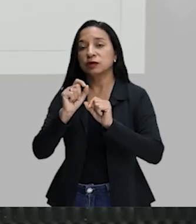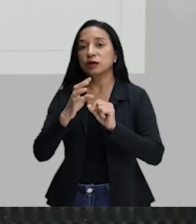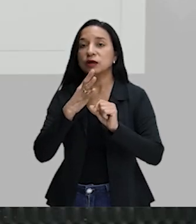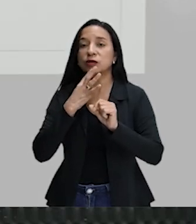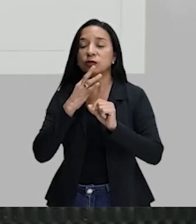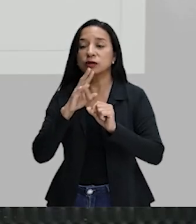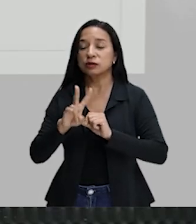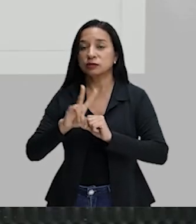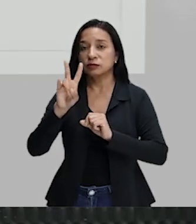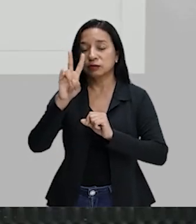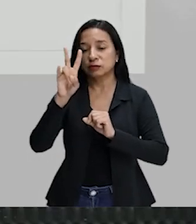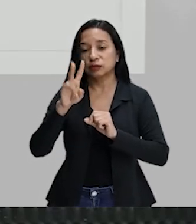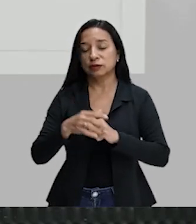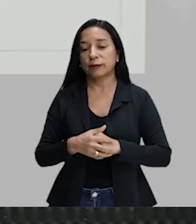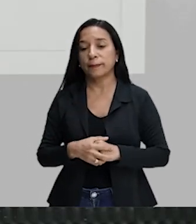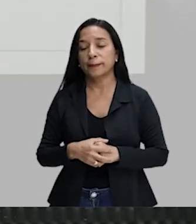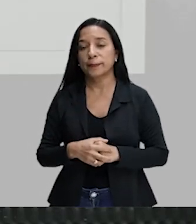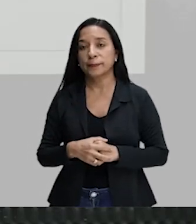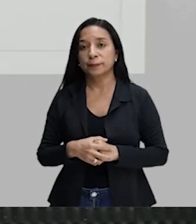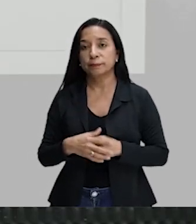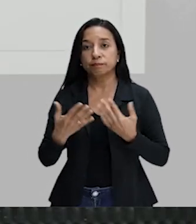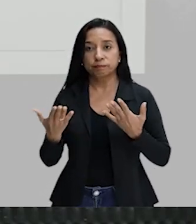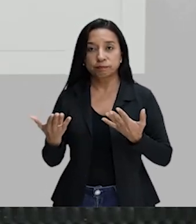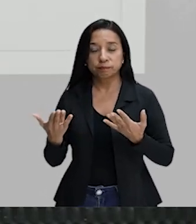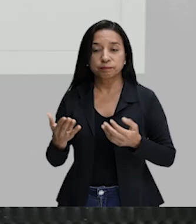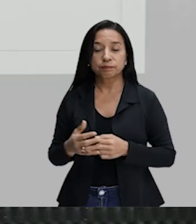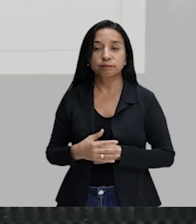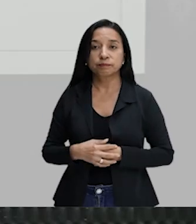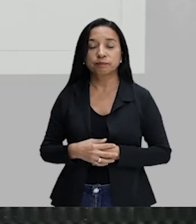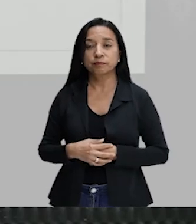aí os valores. Ora, turminha, então vamos lá.